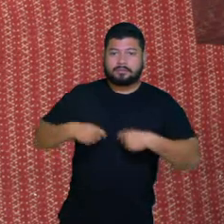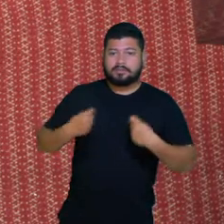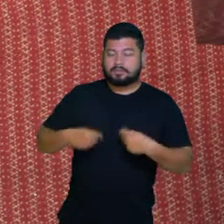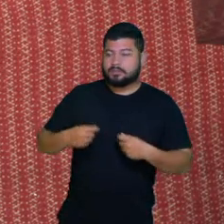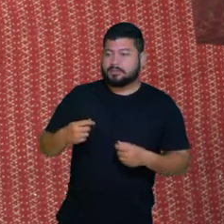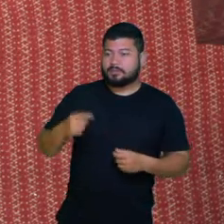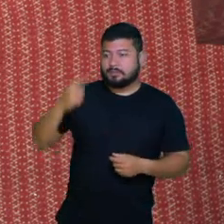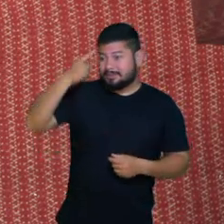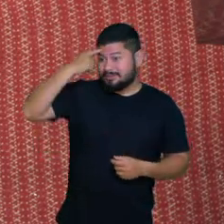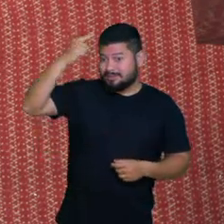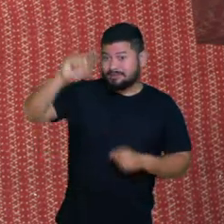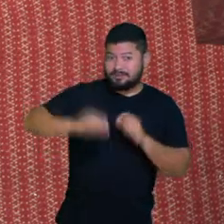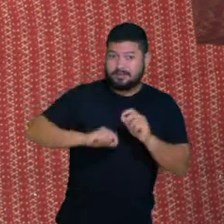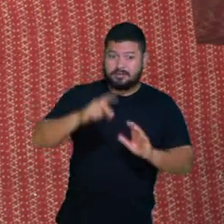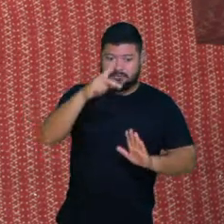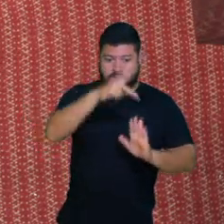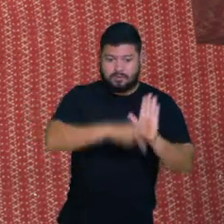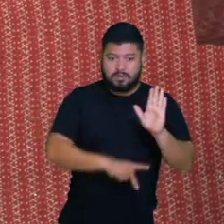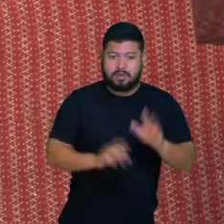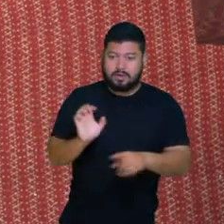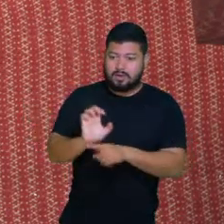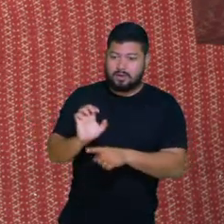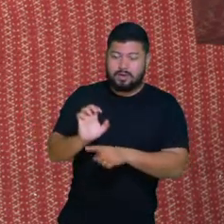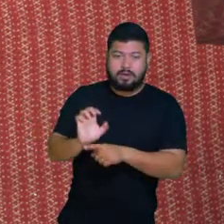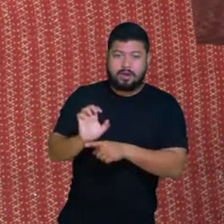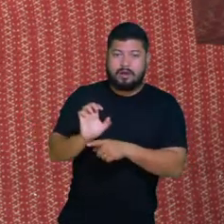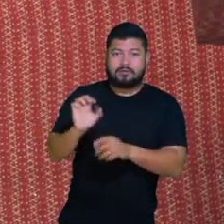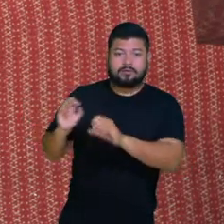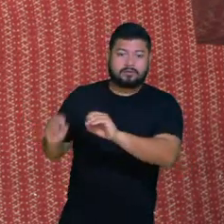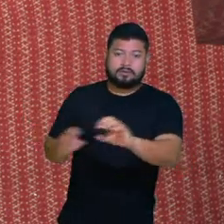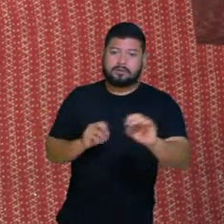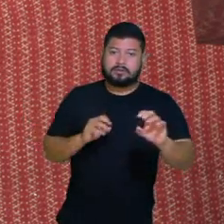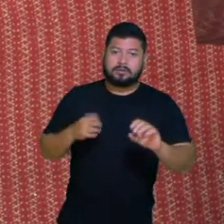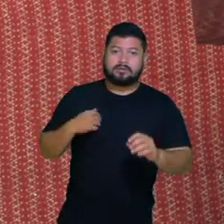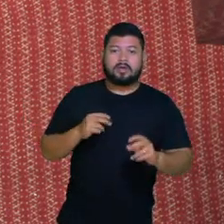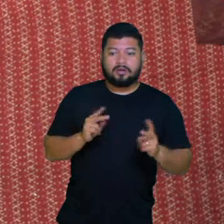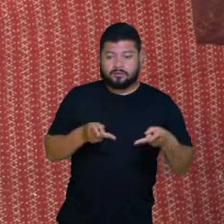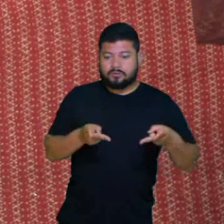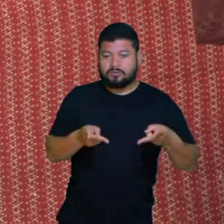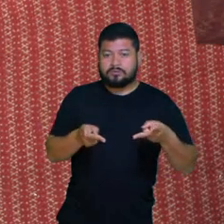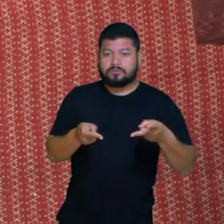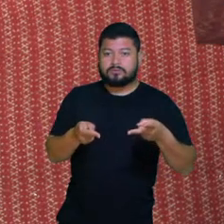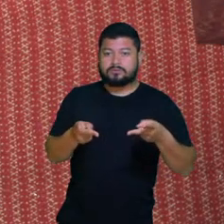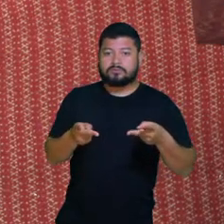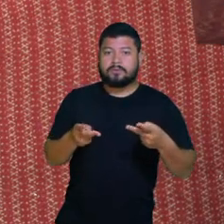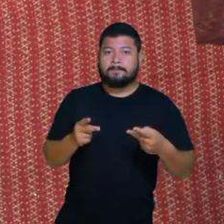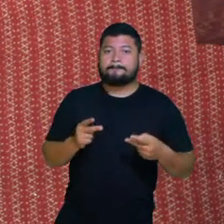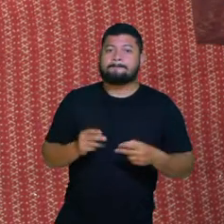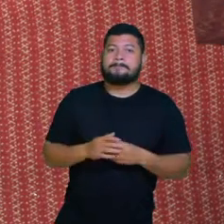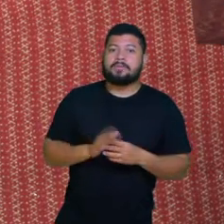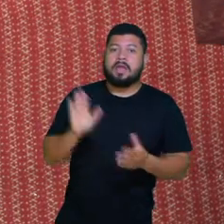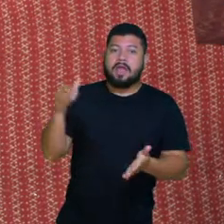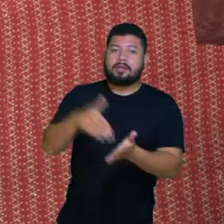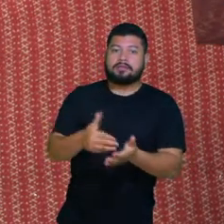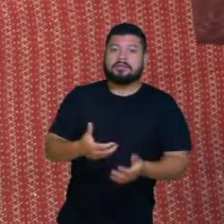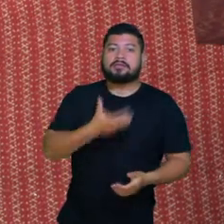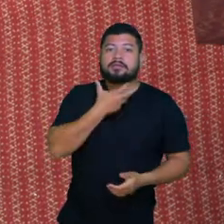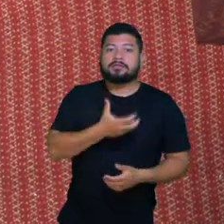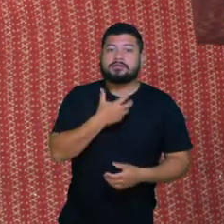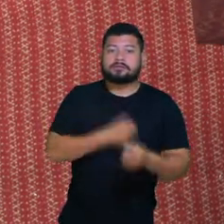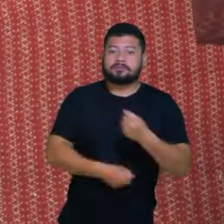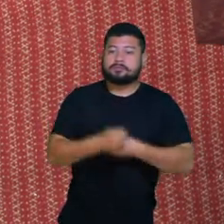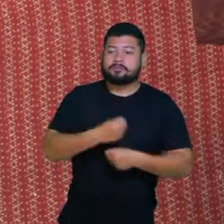Educação aqui de Santa Catarina eh ele está ainda em vigência né vai sua vigência até dezembro de